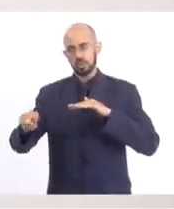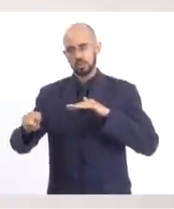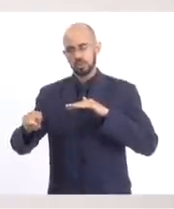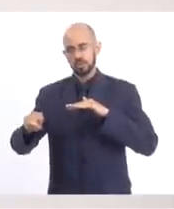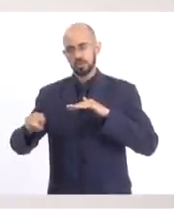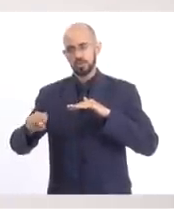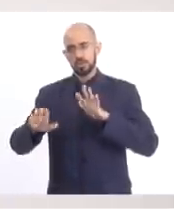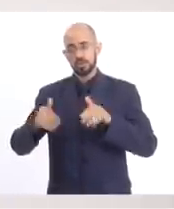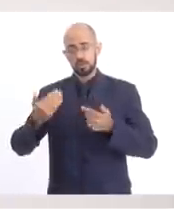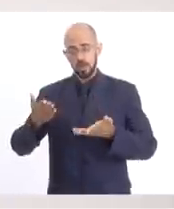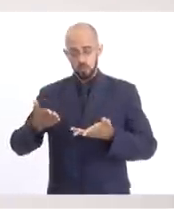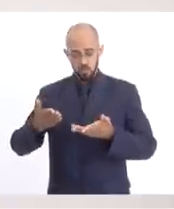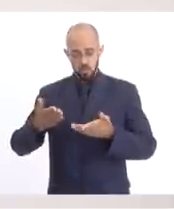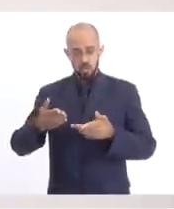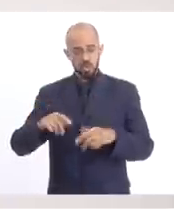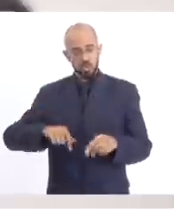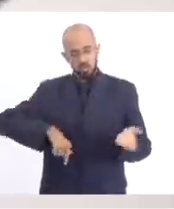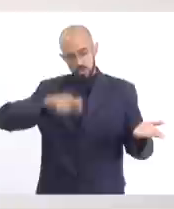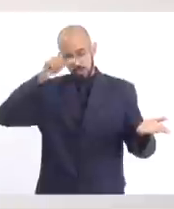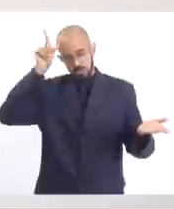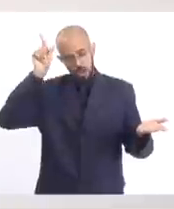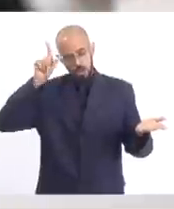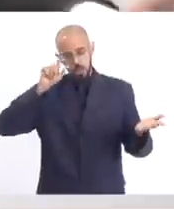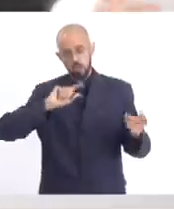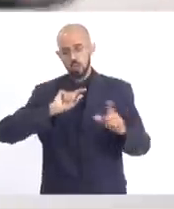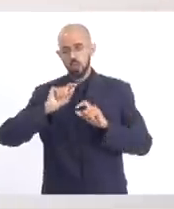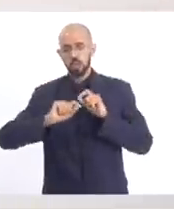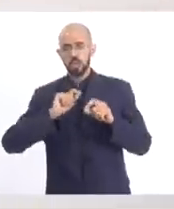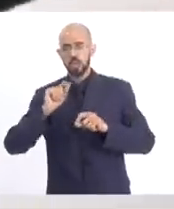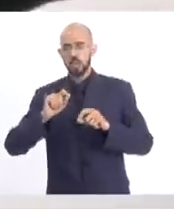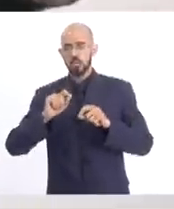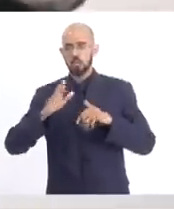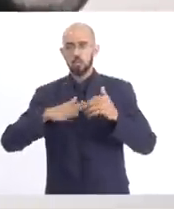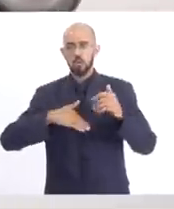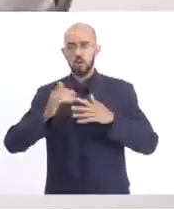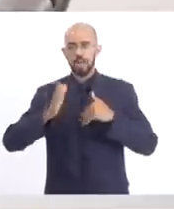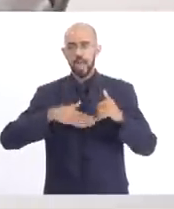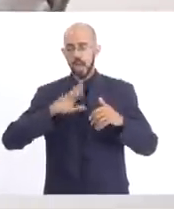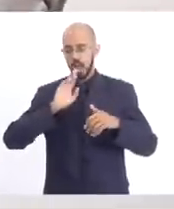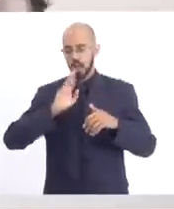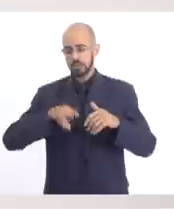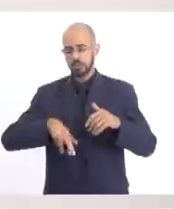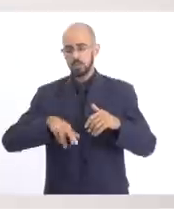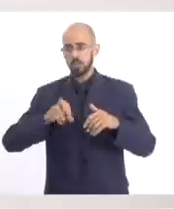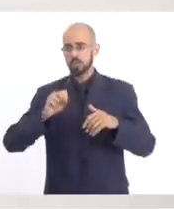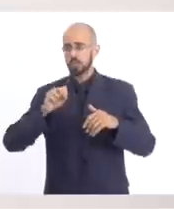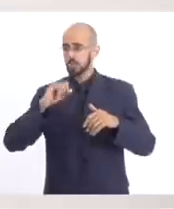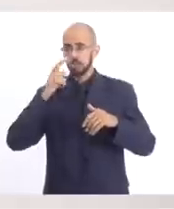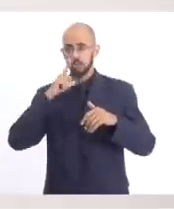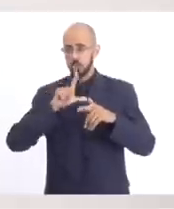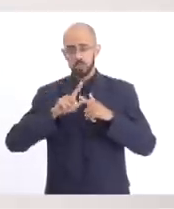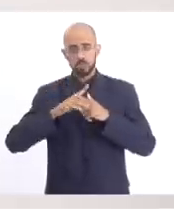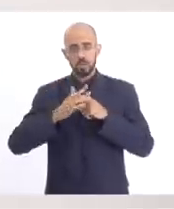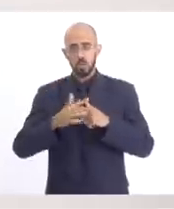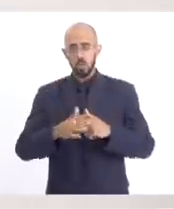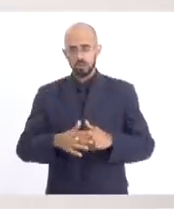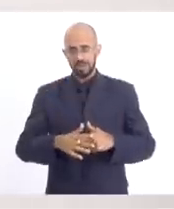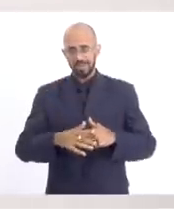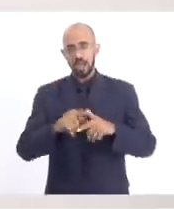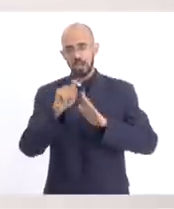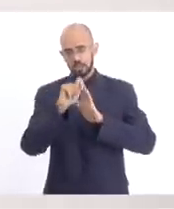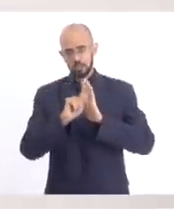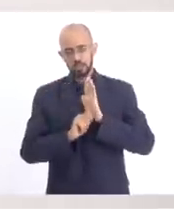deputado Luiz Paulo, se nós não, por qualquer razão, constitucionalidade, juridicidade, nós não conseguíssemos corrigir isso neste